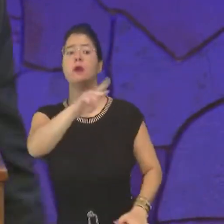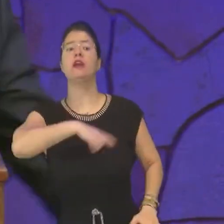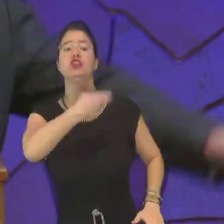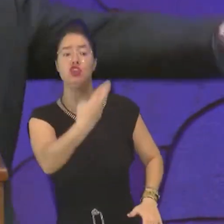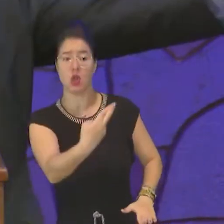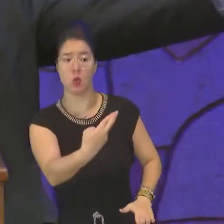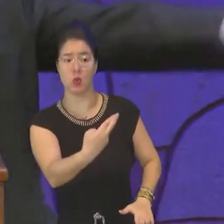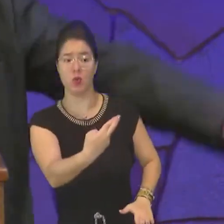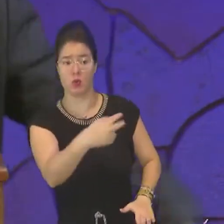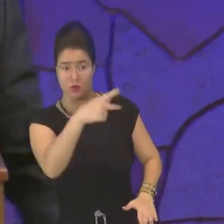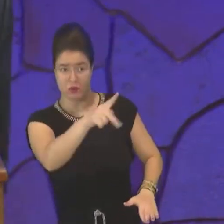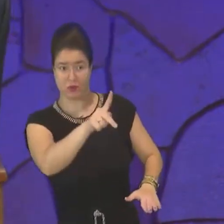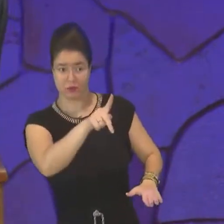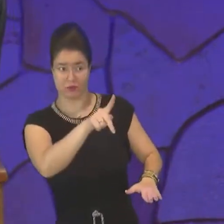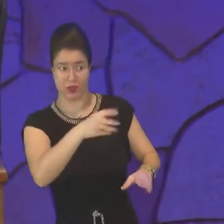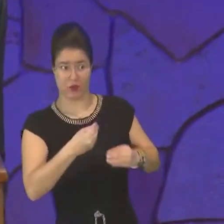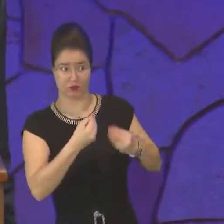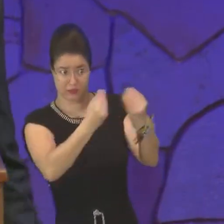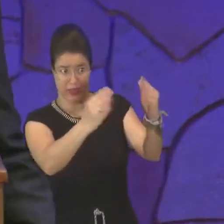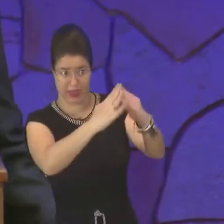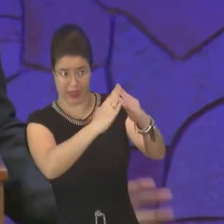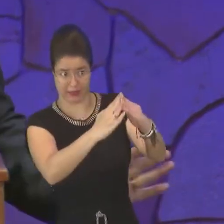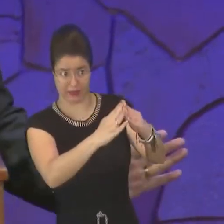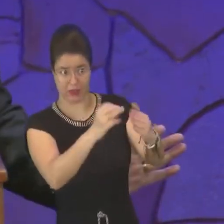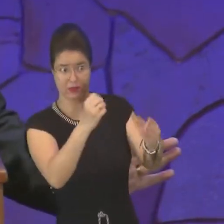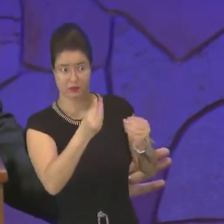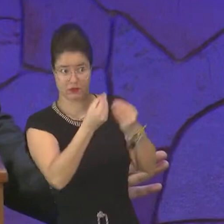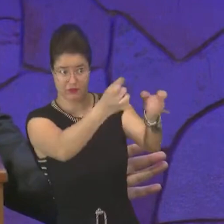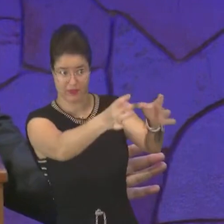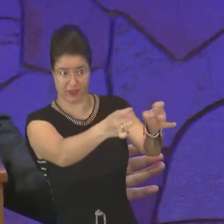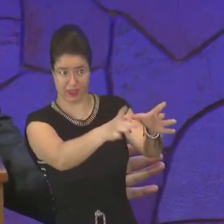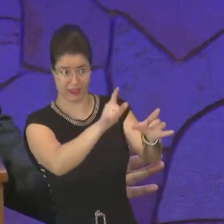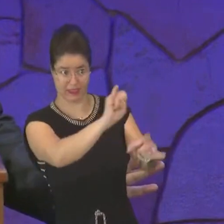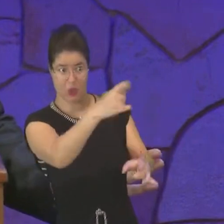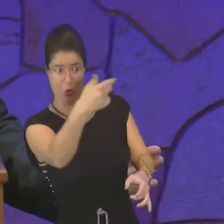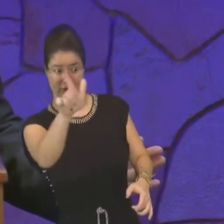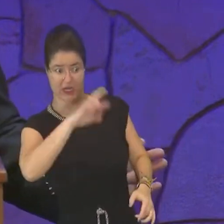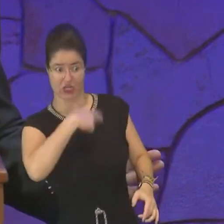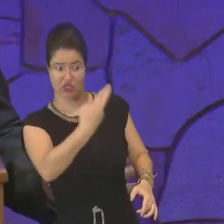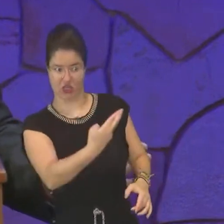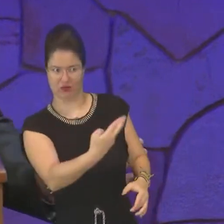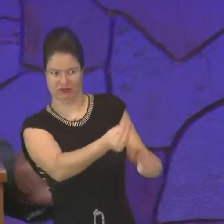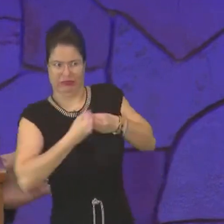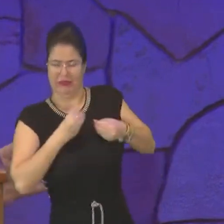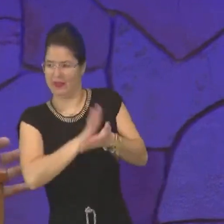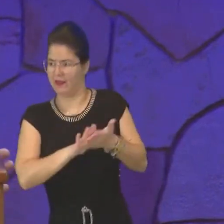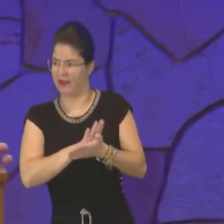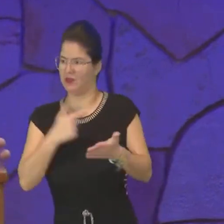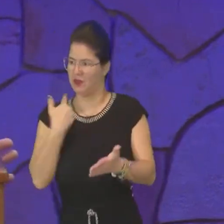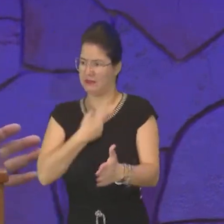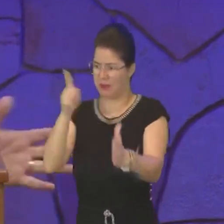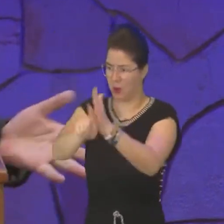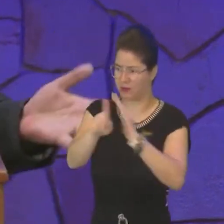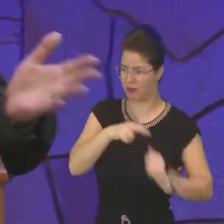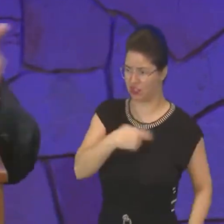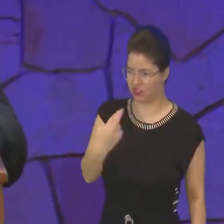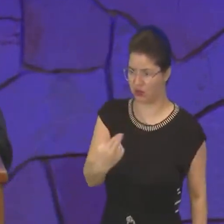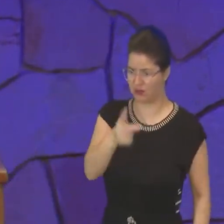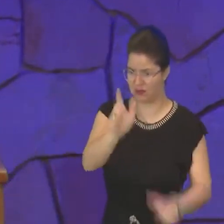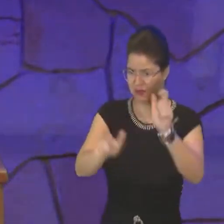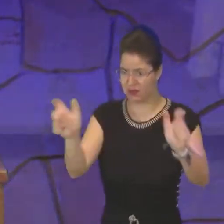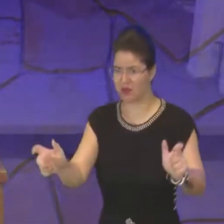pessoa? Ah, não, então não vou vender porque você é dessa religião. Alguém faz isso? Não. Nós não perguntamos em nossa sala de aula